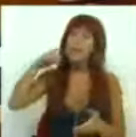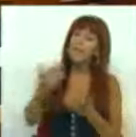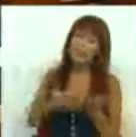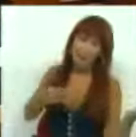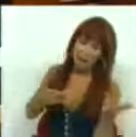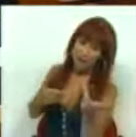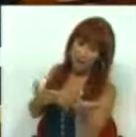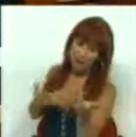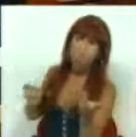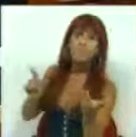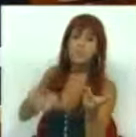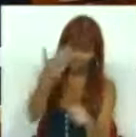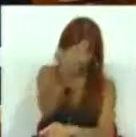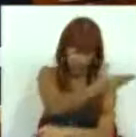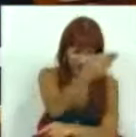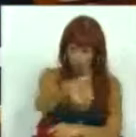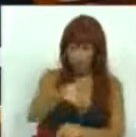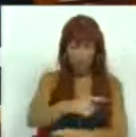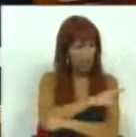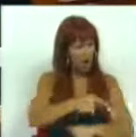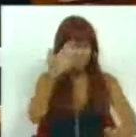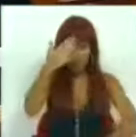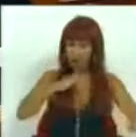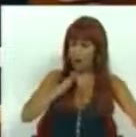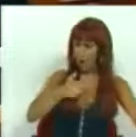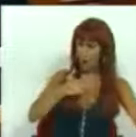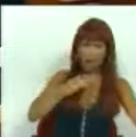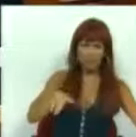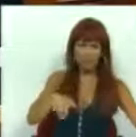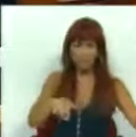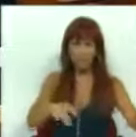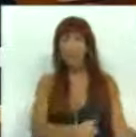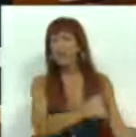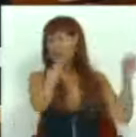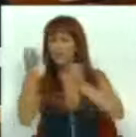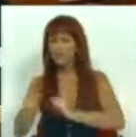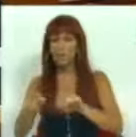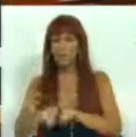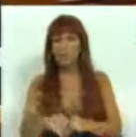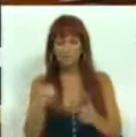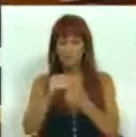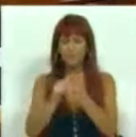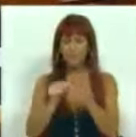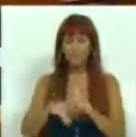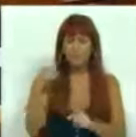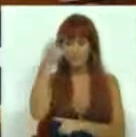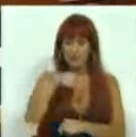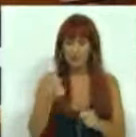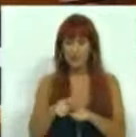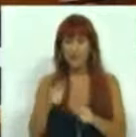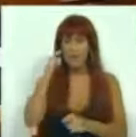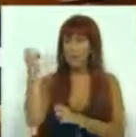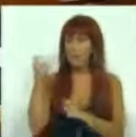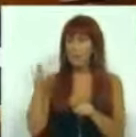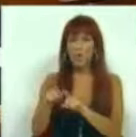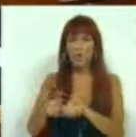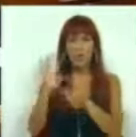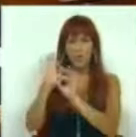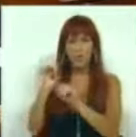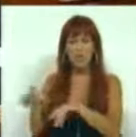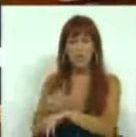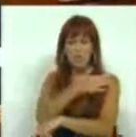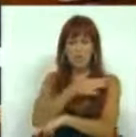garantindo a estes, também, o direito à objeção de consciência. Por outro lado, a consagração da figura de um procurador de cuidados de